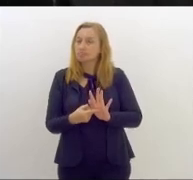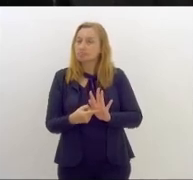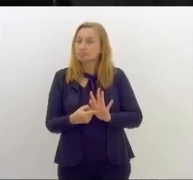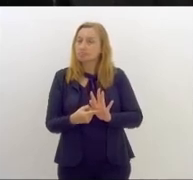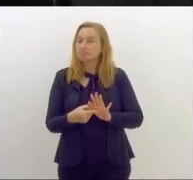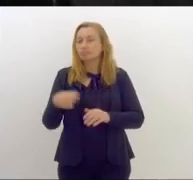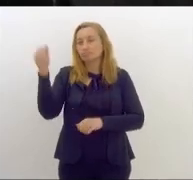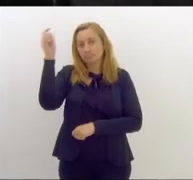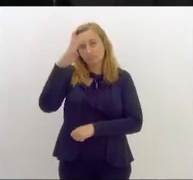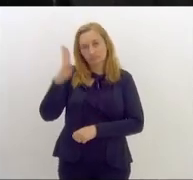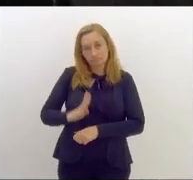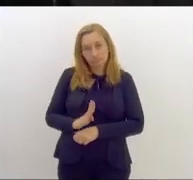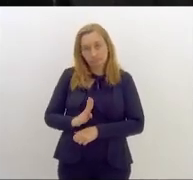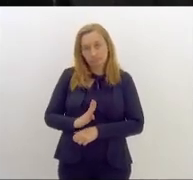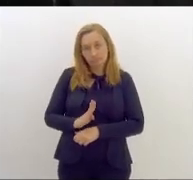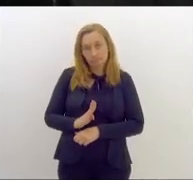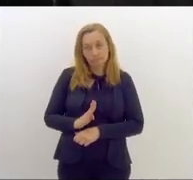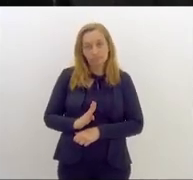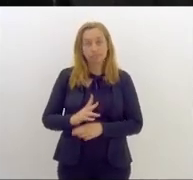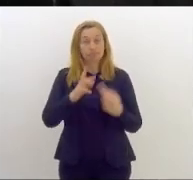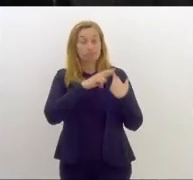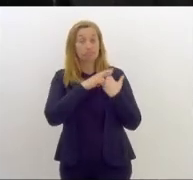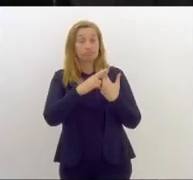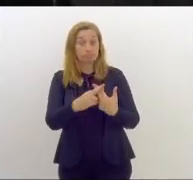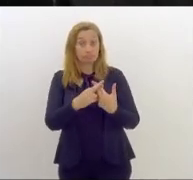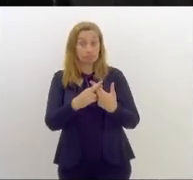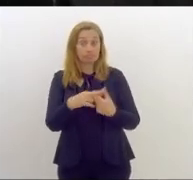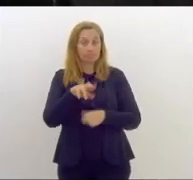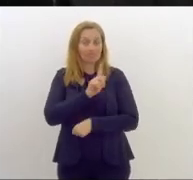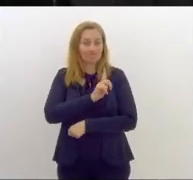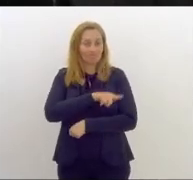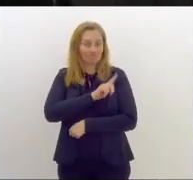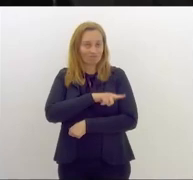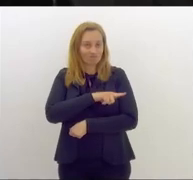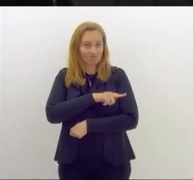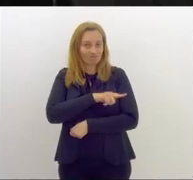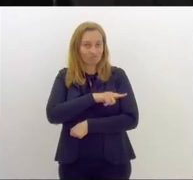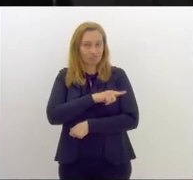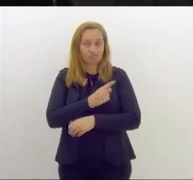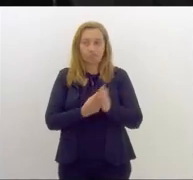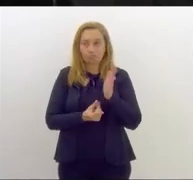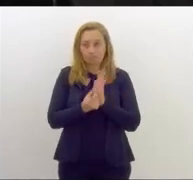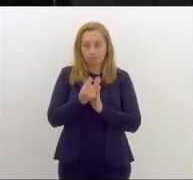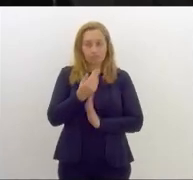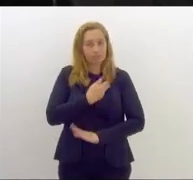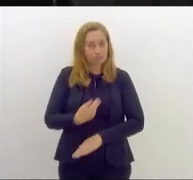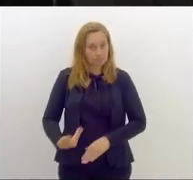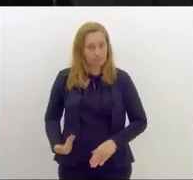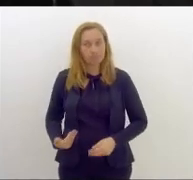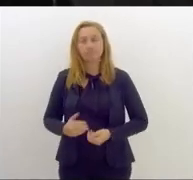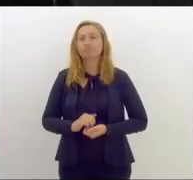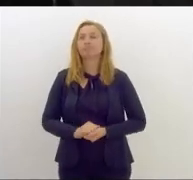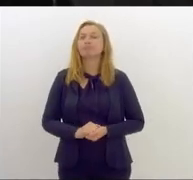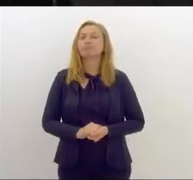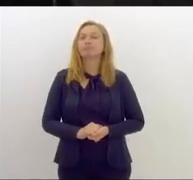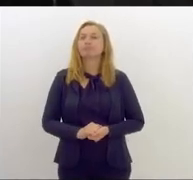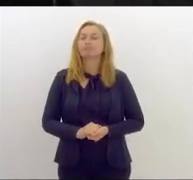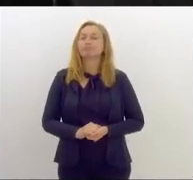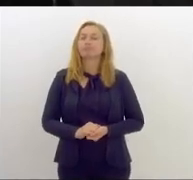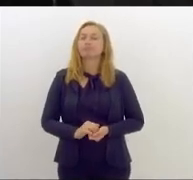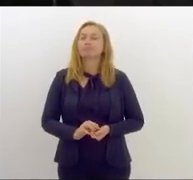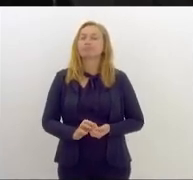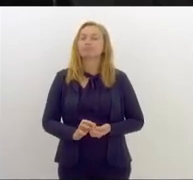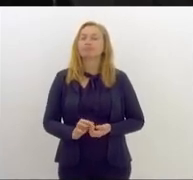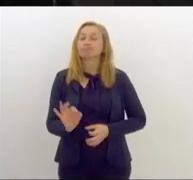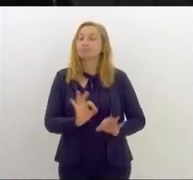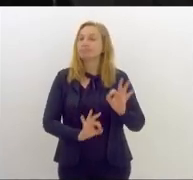o Brasil e os responsáveis gestores do orçamento público vem essa questão